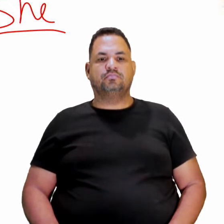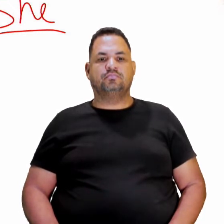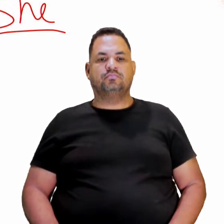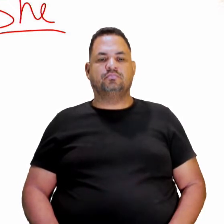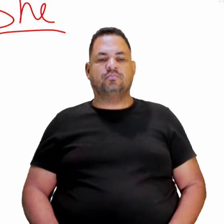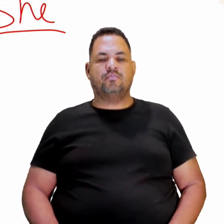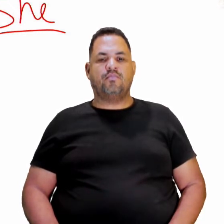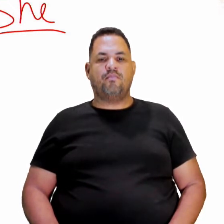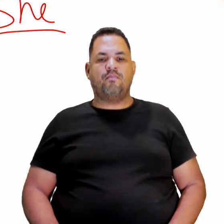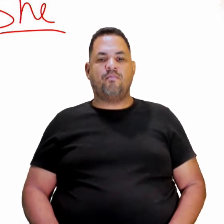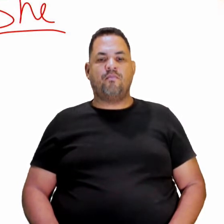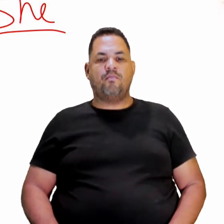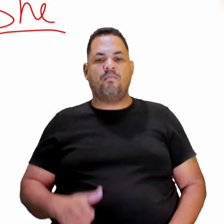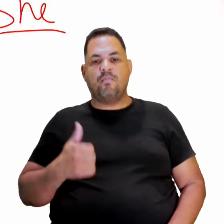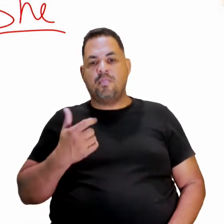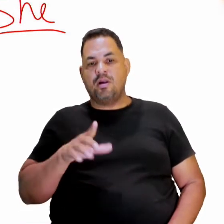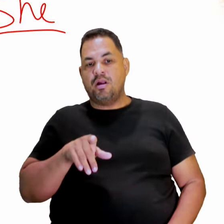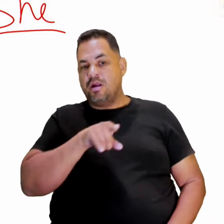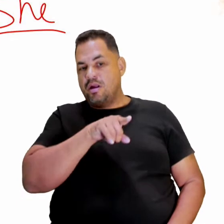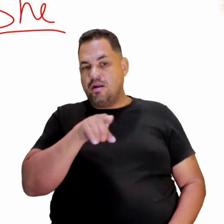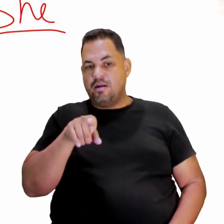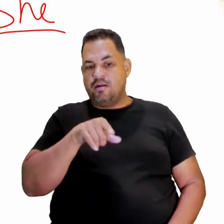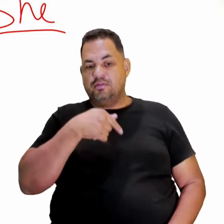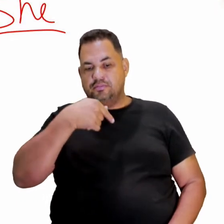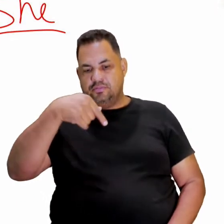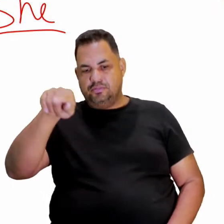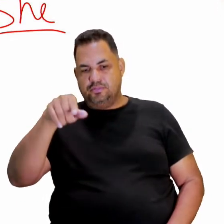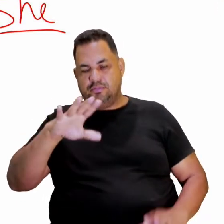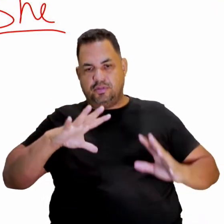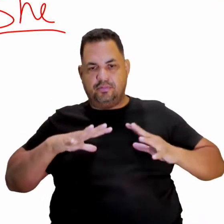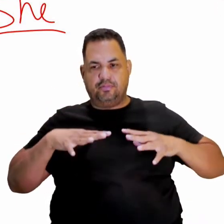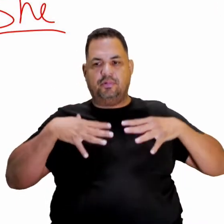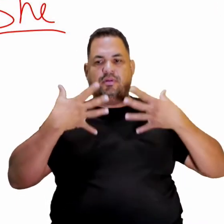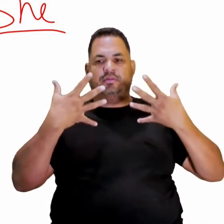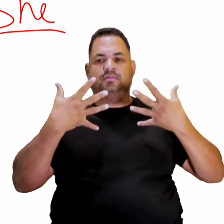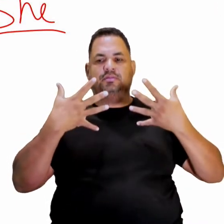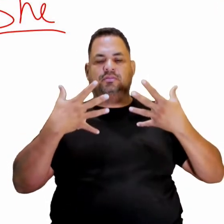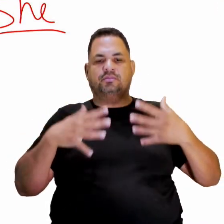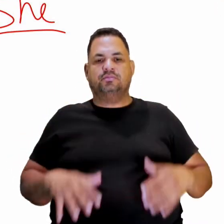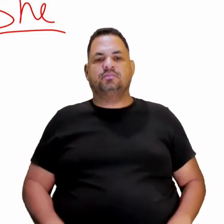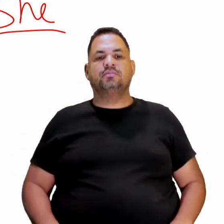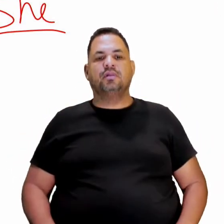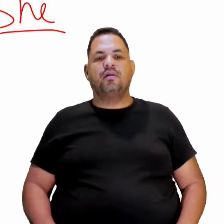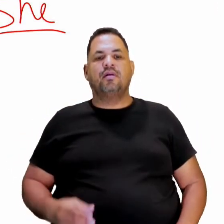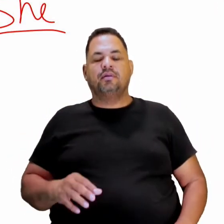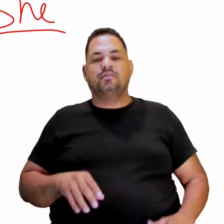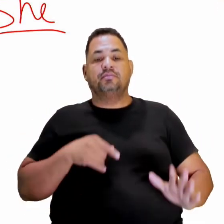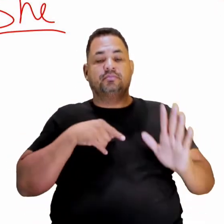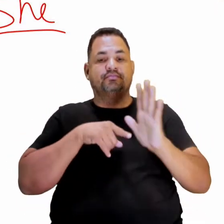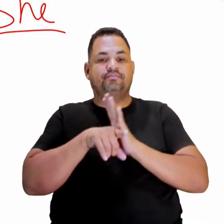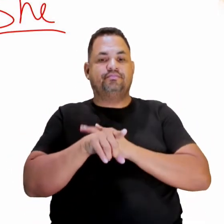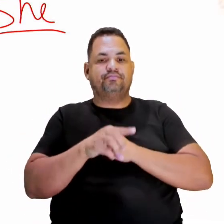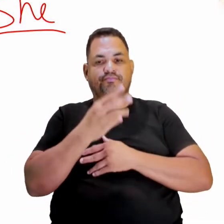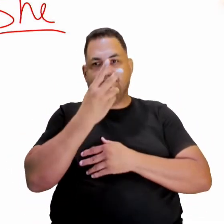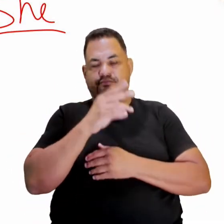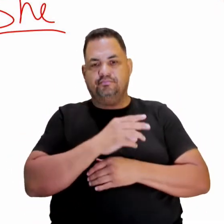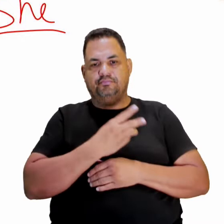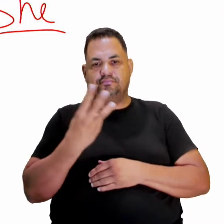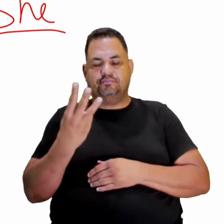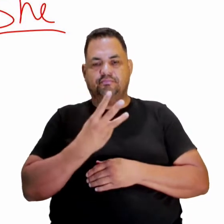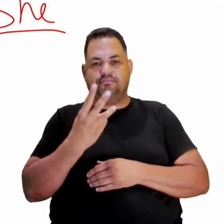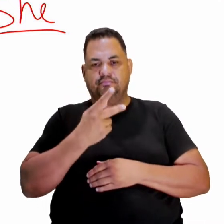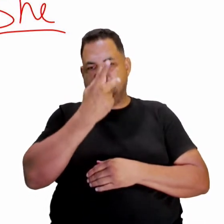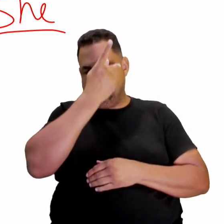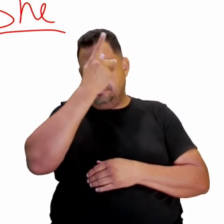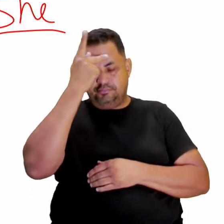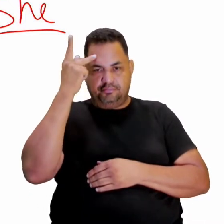the party? Eles foram para a festa ou elas foram para a festa? Aí eu tô perguntando sobre uma terceira pessoa, sobre terceiras pessoas, né? No